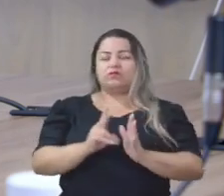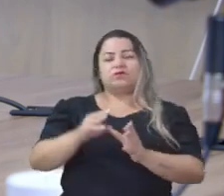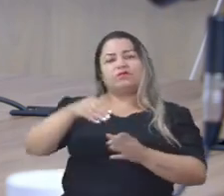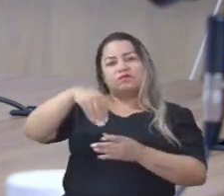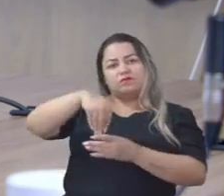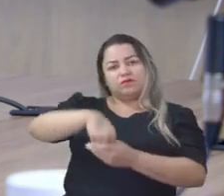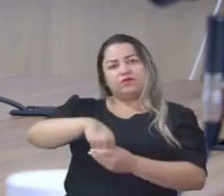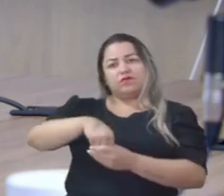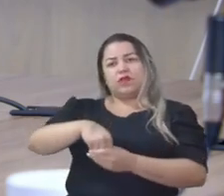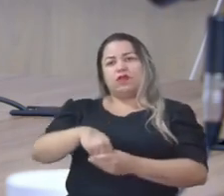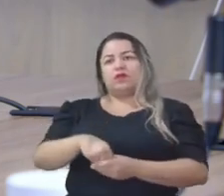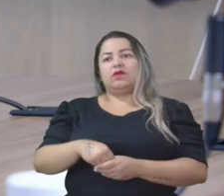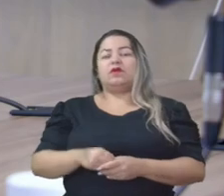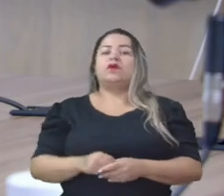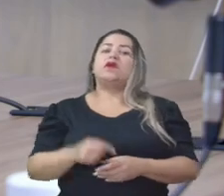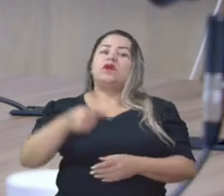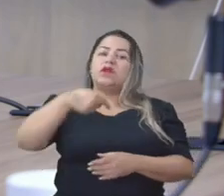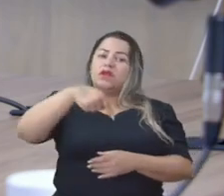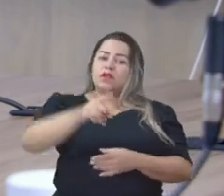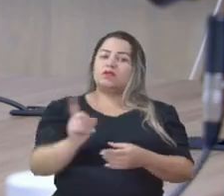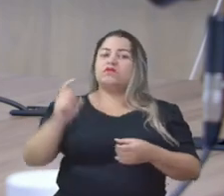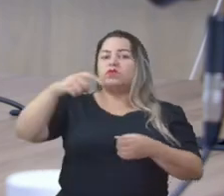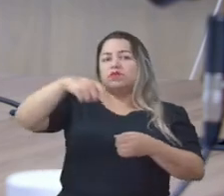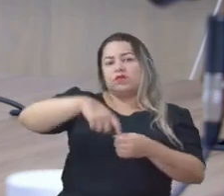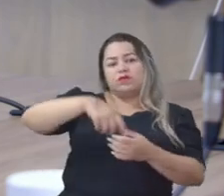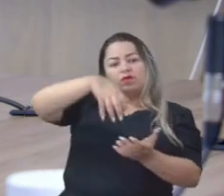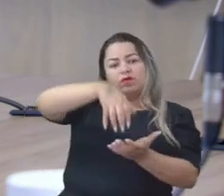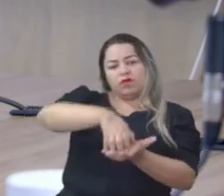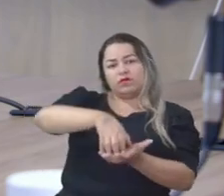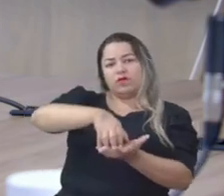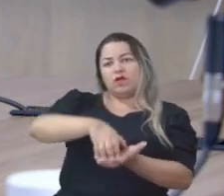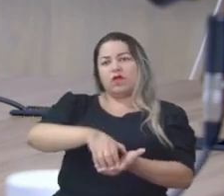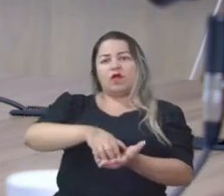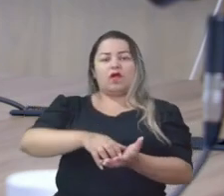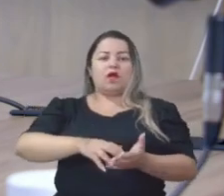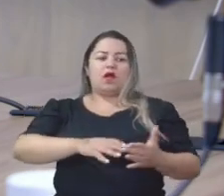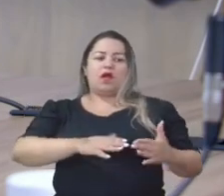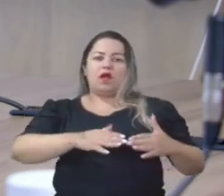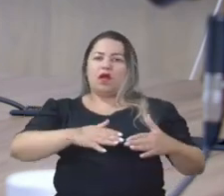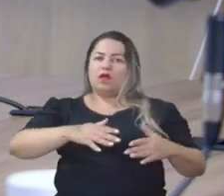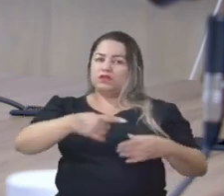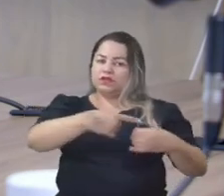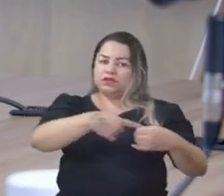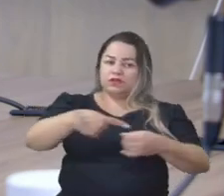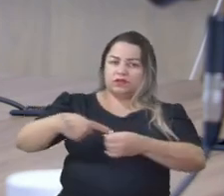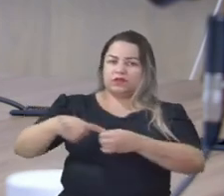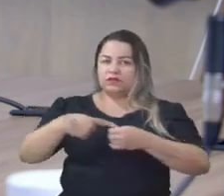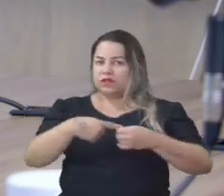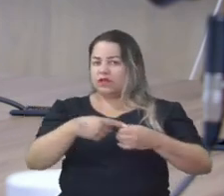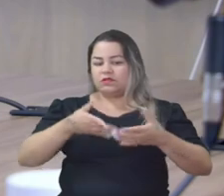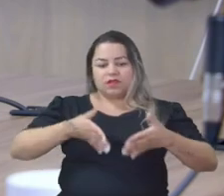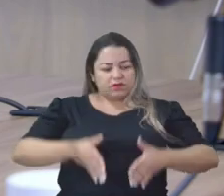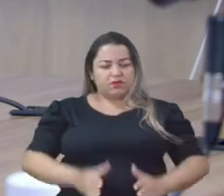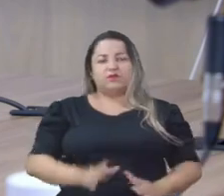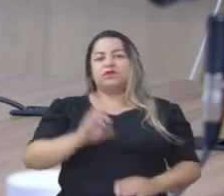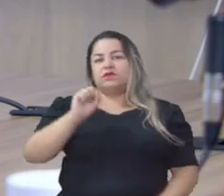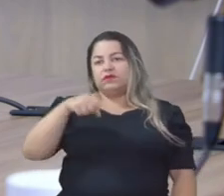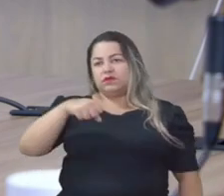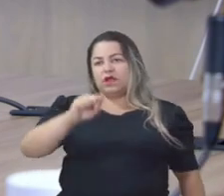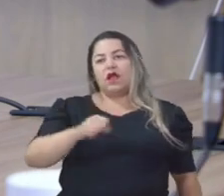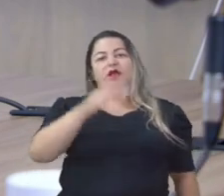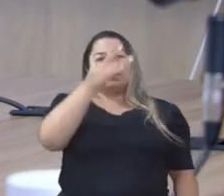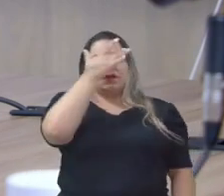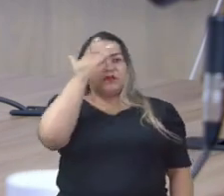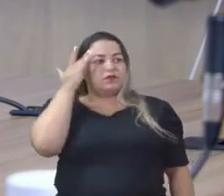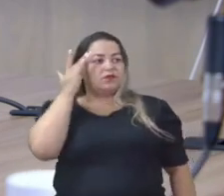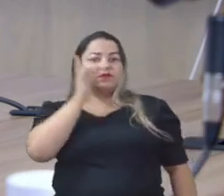repente, indo e voltando do território. Tem indígenas que já são mais urbanos, mas não são necessariamente os que nasceram na cidade, e sim aqueles que, de